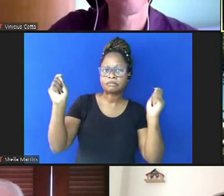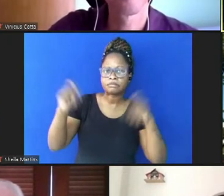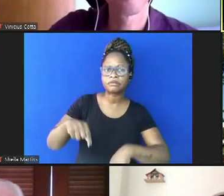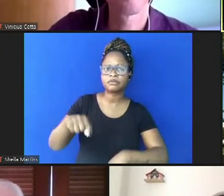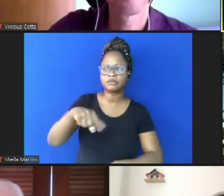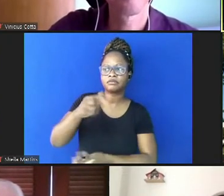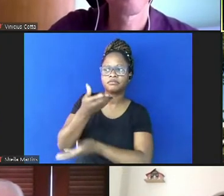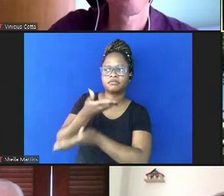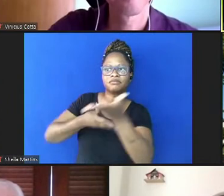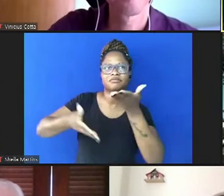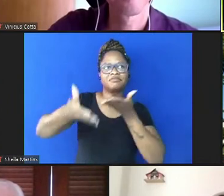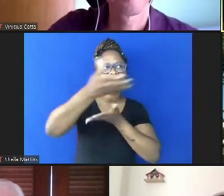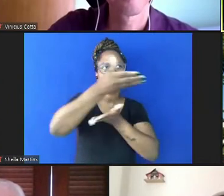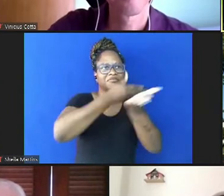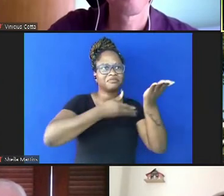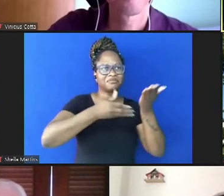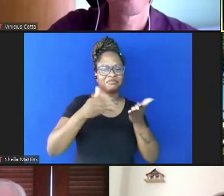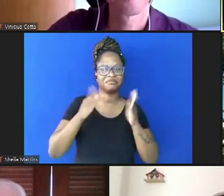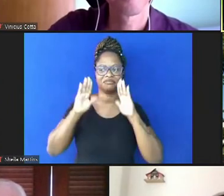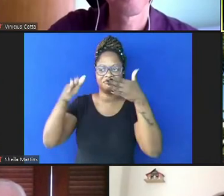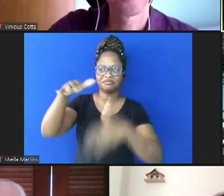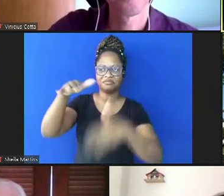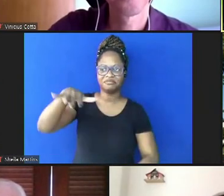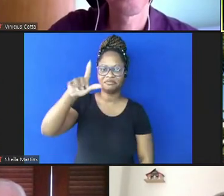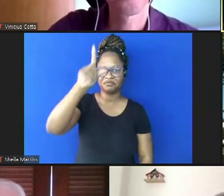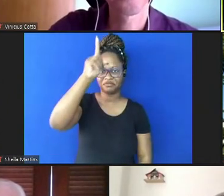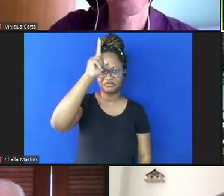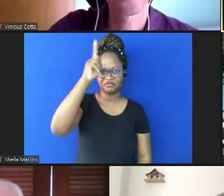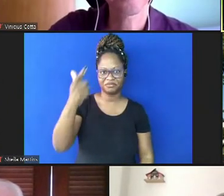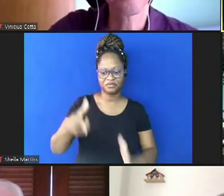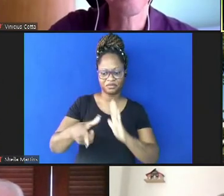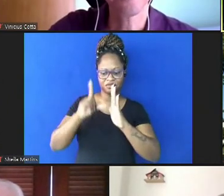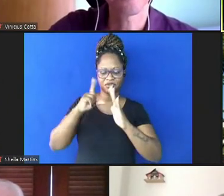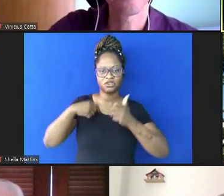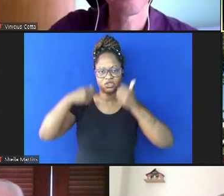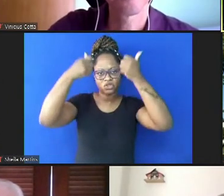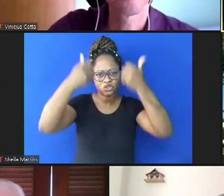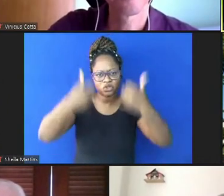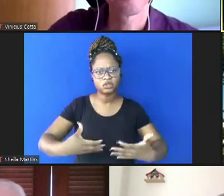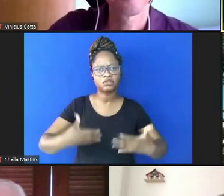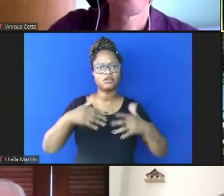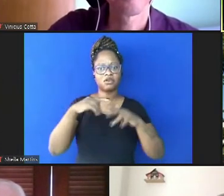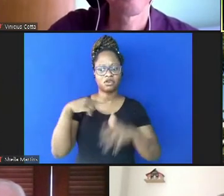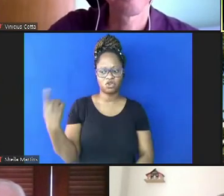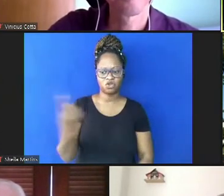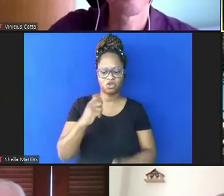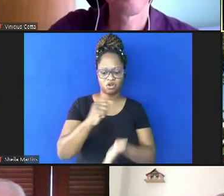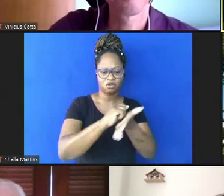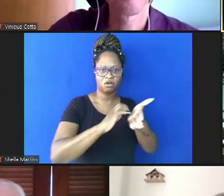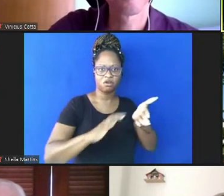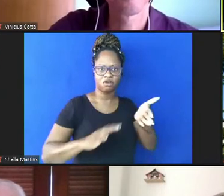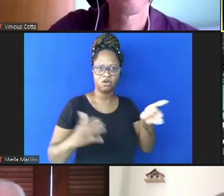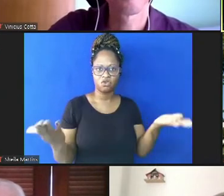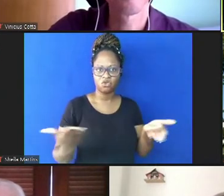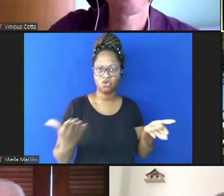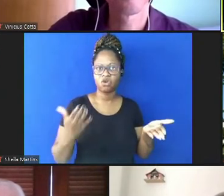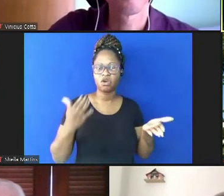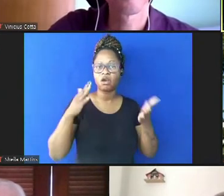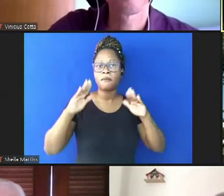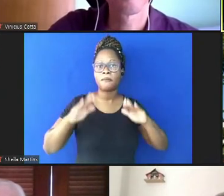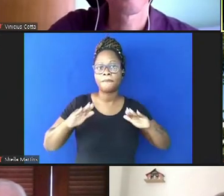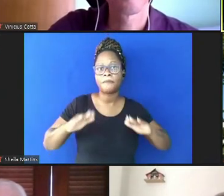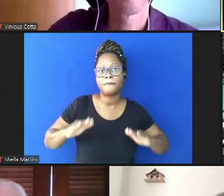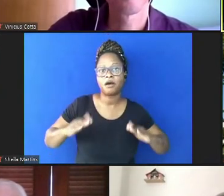cooperação com a Alemanha. Já foi falado também que, como nossas atividades de mobilidade, o ritmo foi reduzido por conta